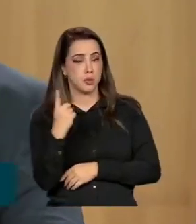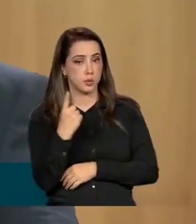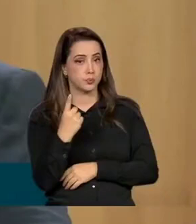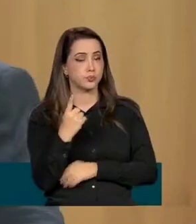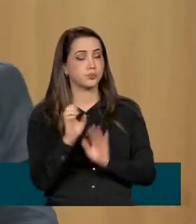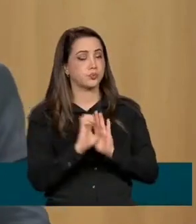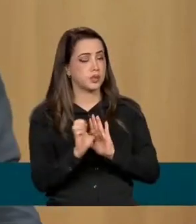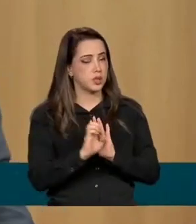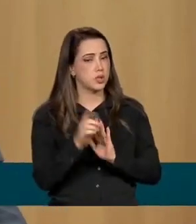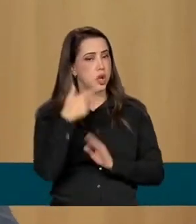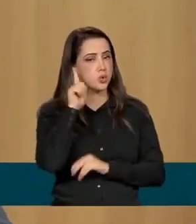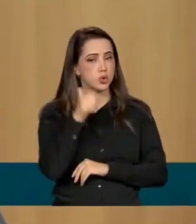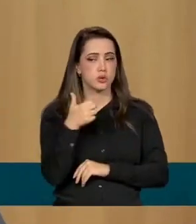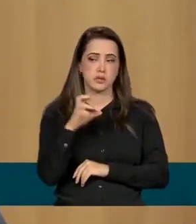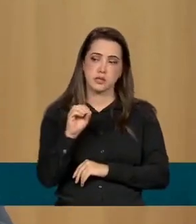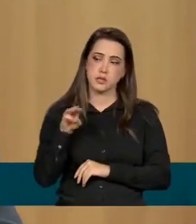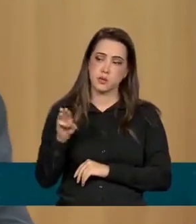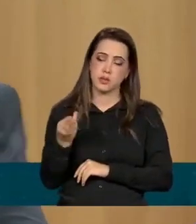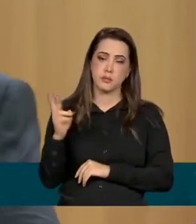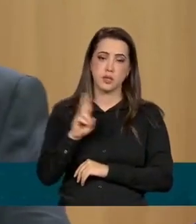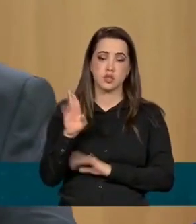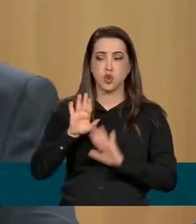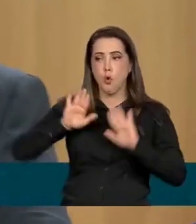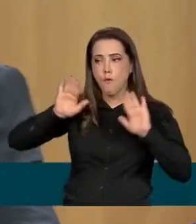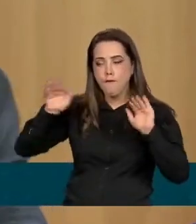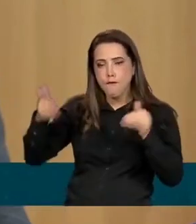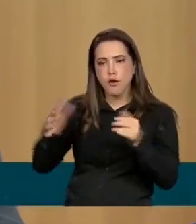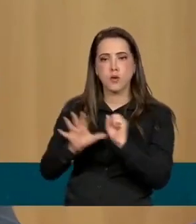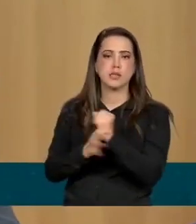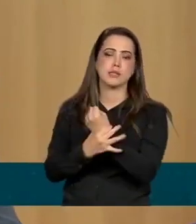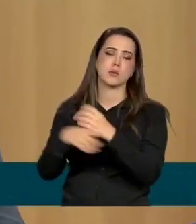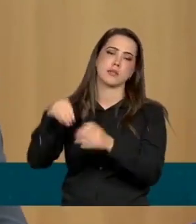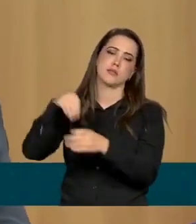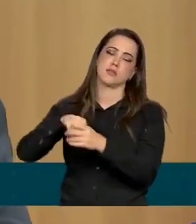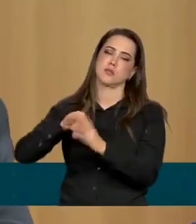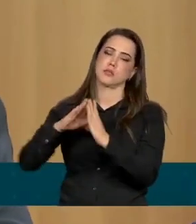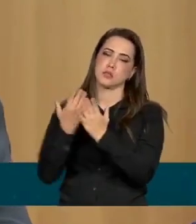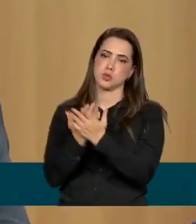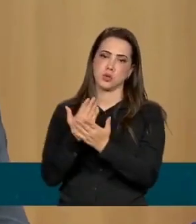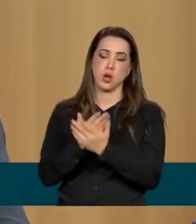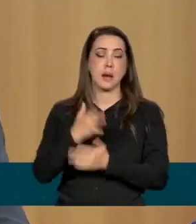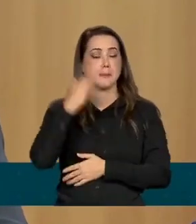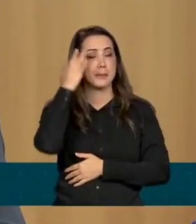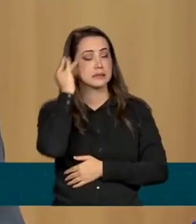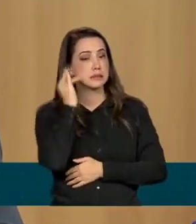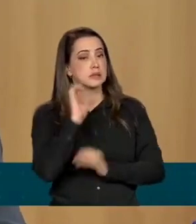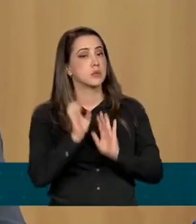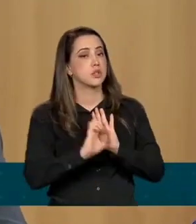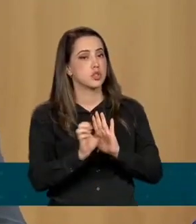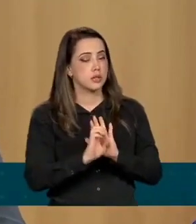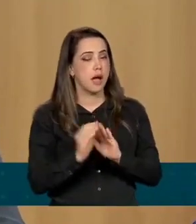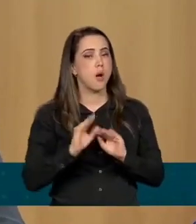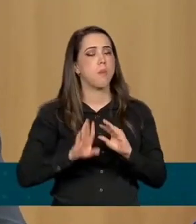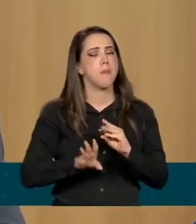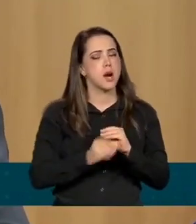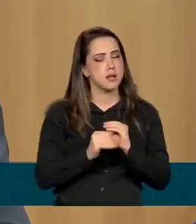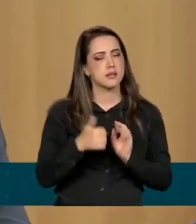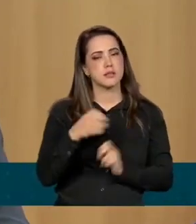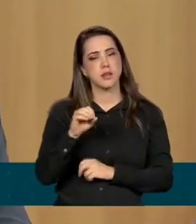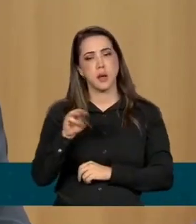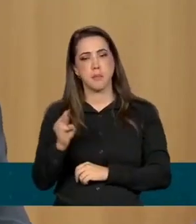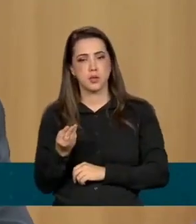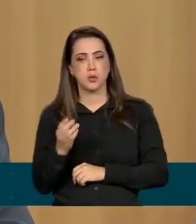ontem, 150 milhões, específico para a segurança nas escolas. O edital de amanhã, mais 100 milhões,